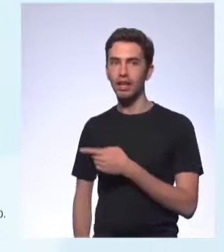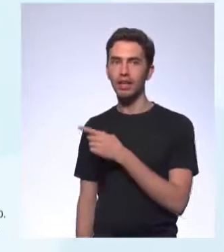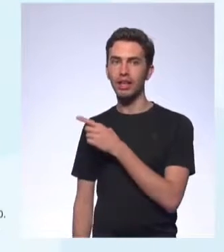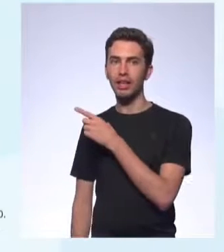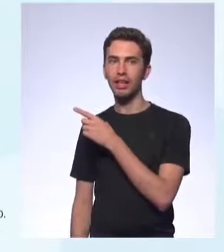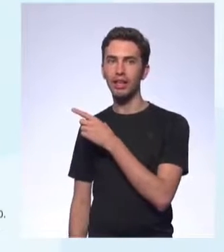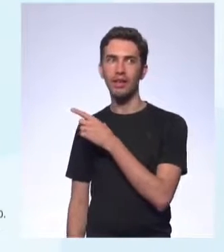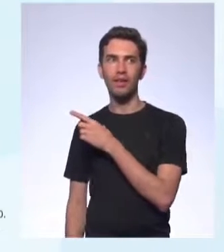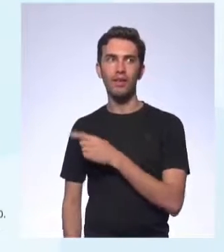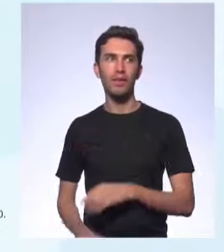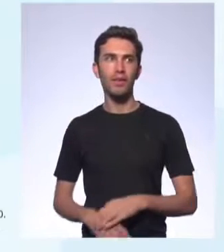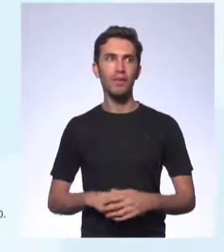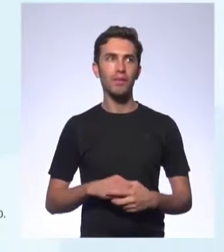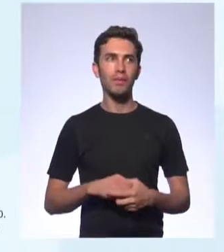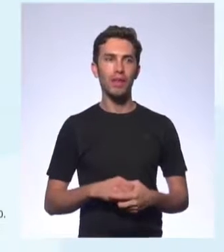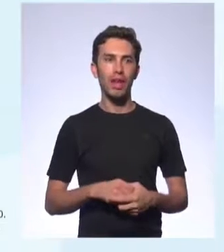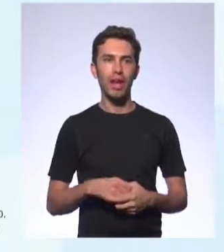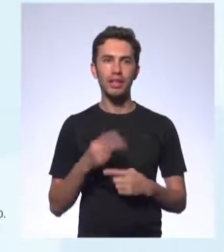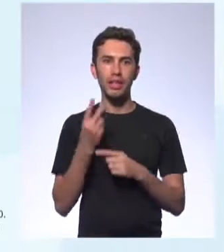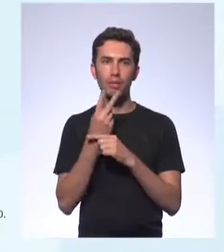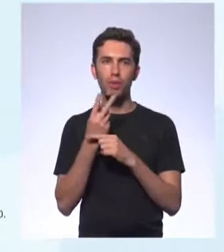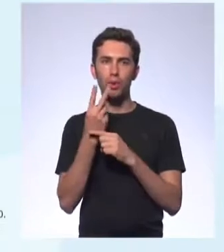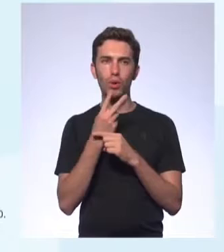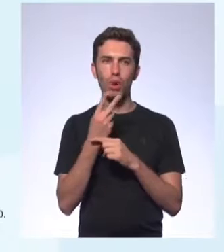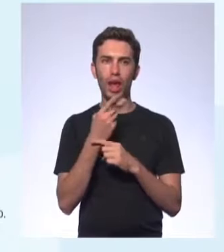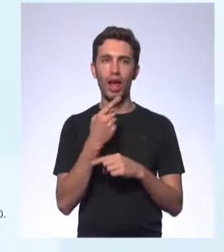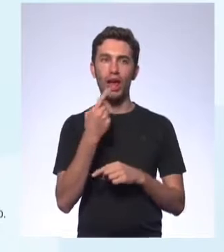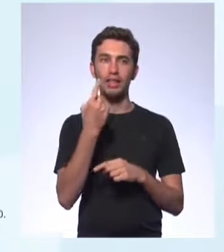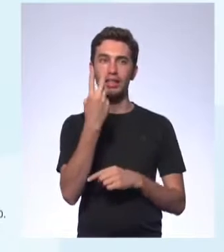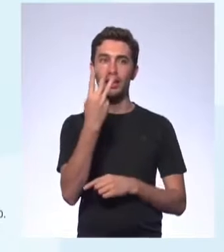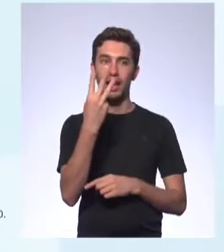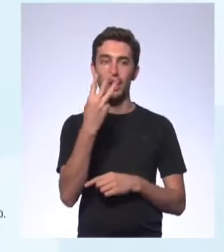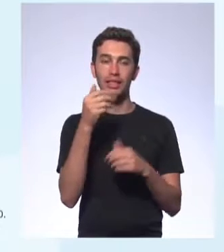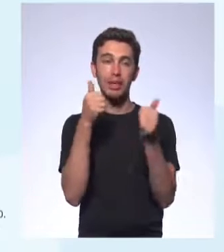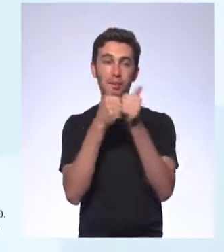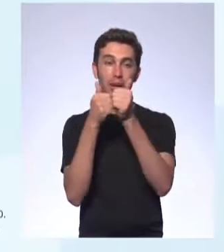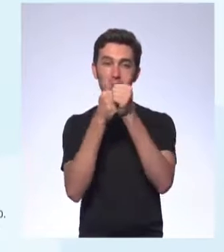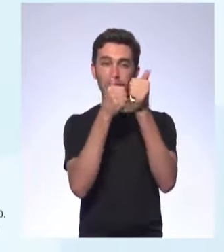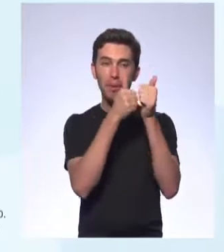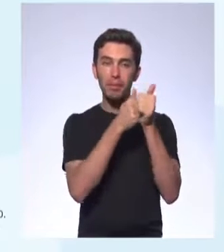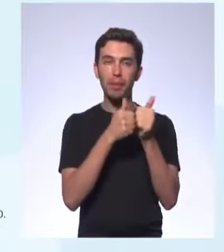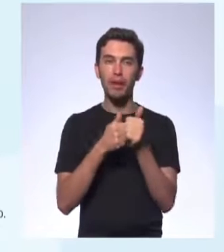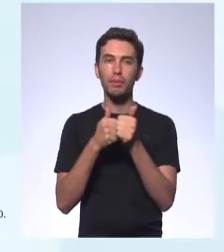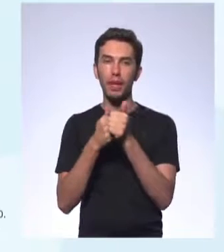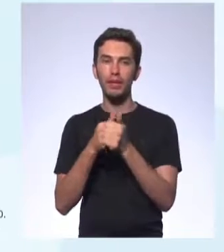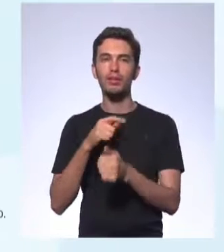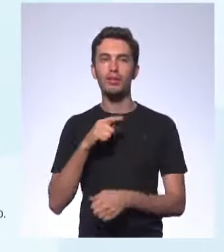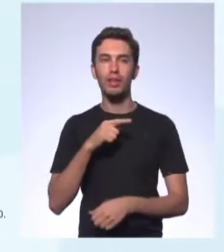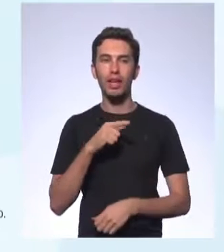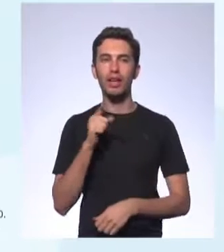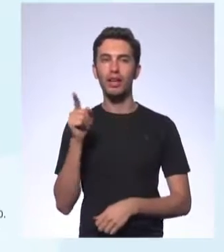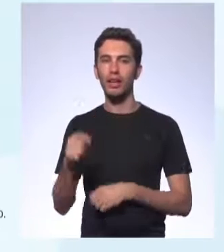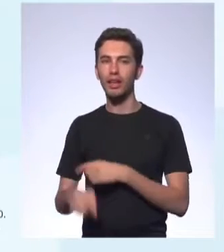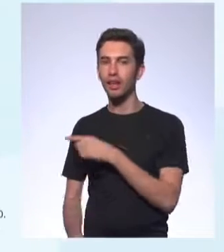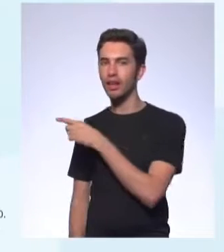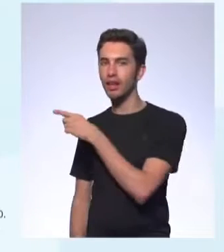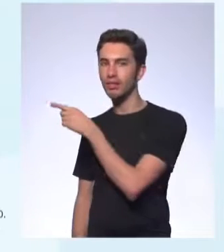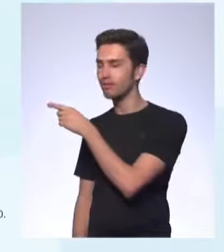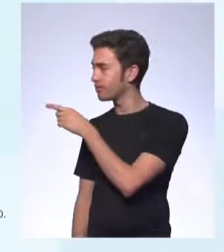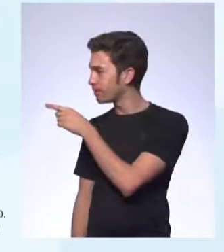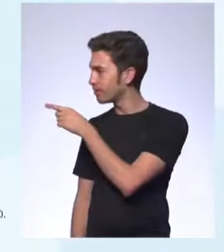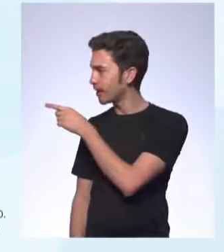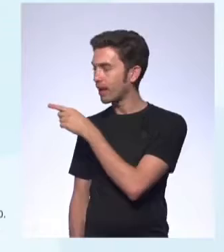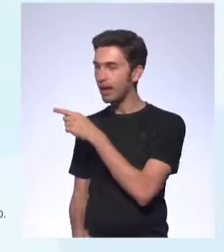pertinhas e tudo mais. A Unitac, a Unilã e Mintaka, né? Aí você tem ali as Três Marias, o cinturão de Órion,